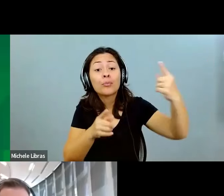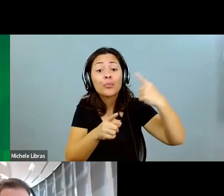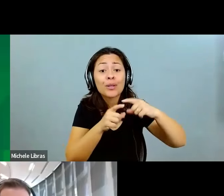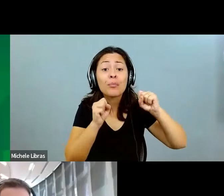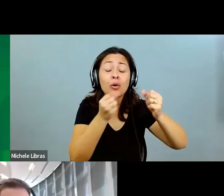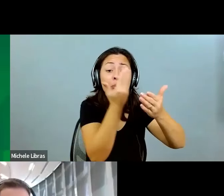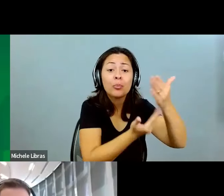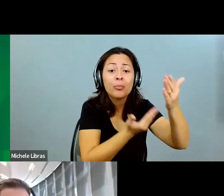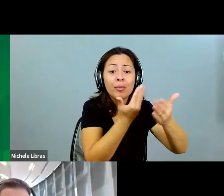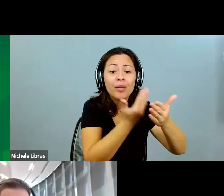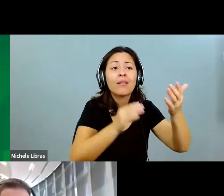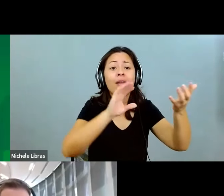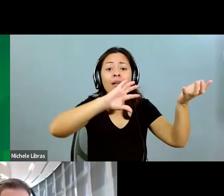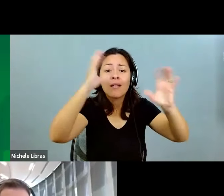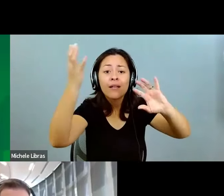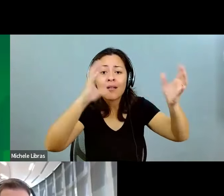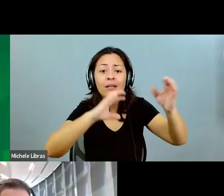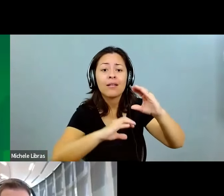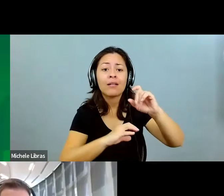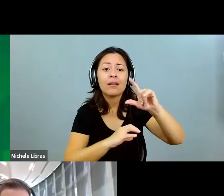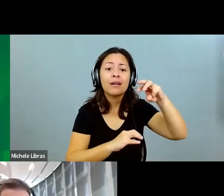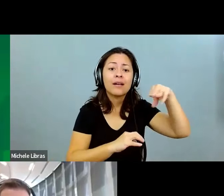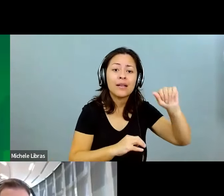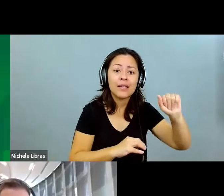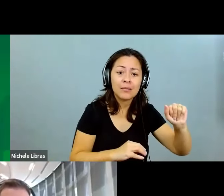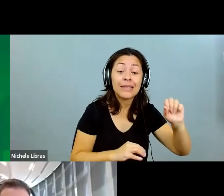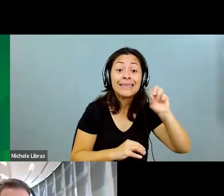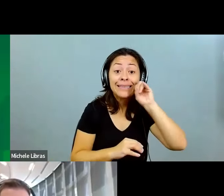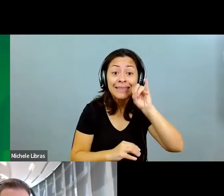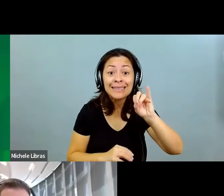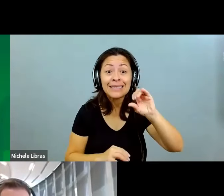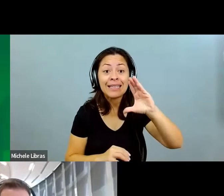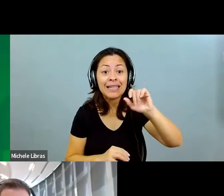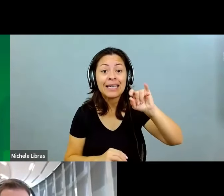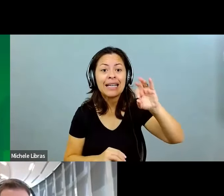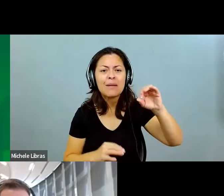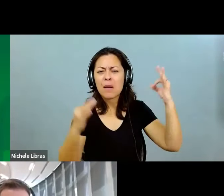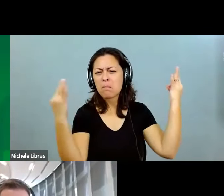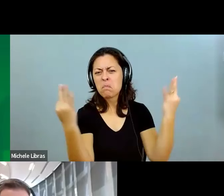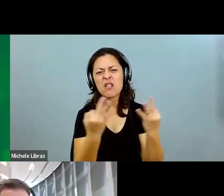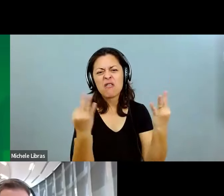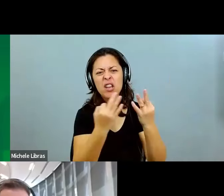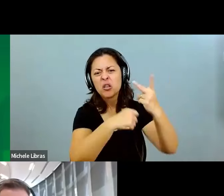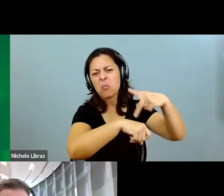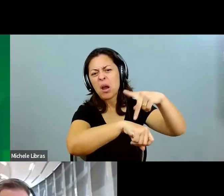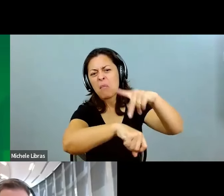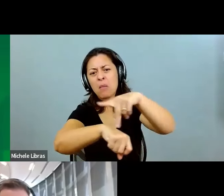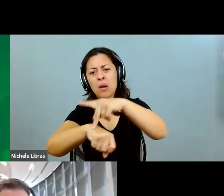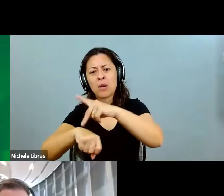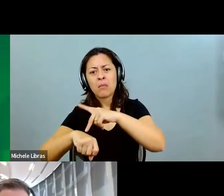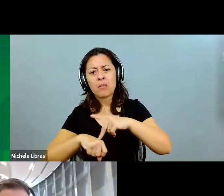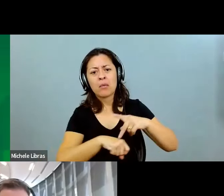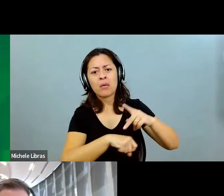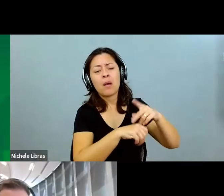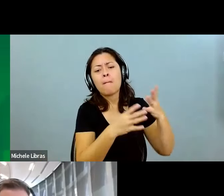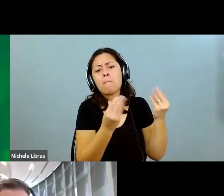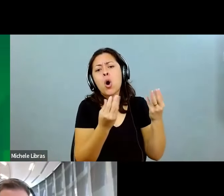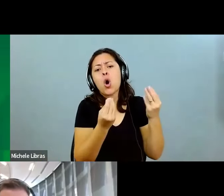climáticos se der um ano de clima perfeito em todos os lugares vai ter out